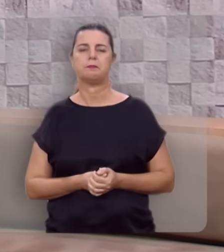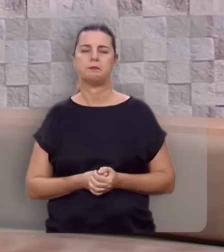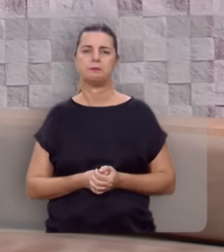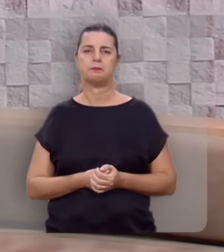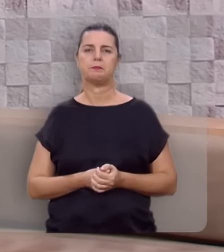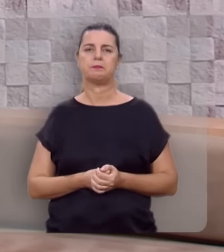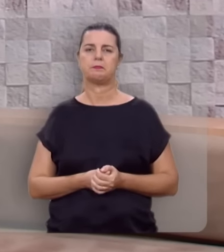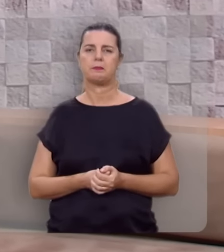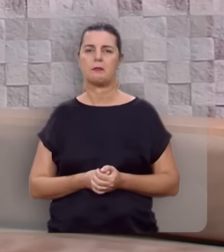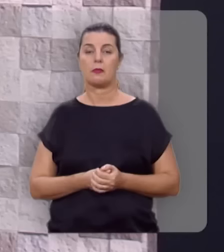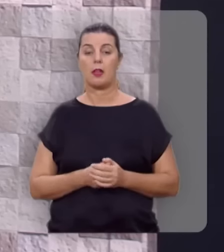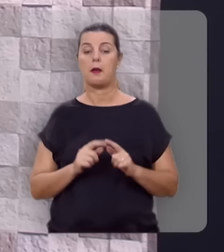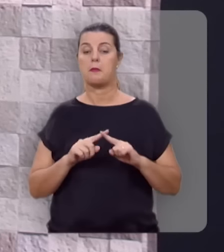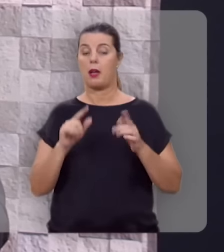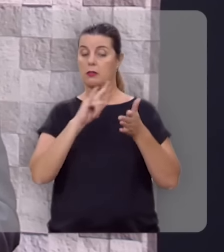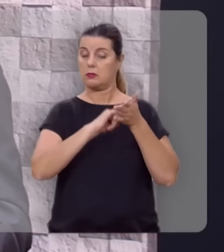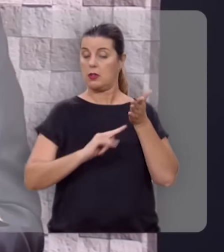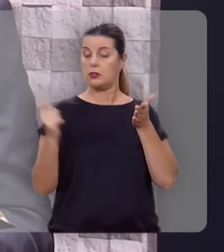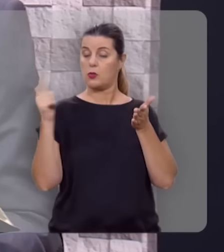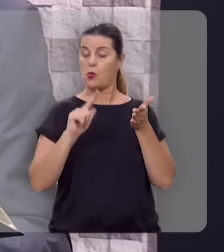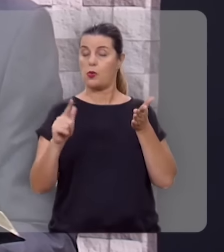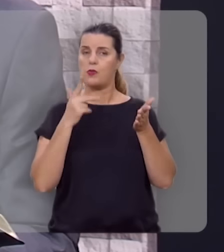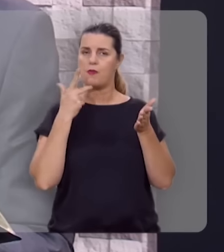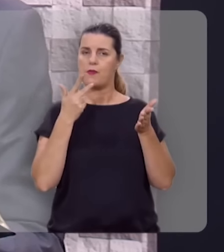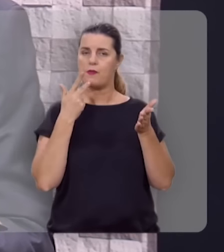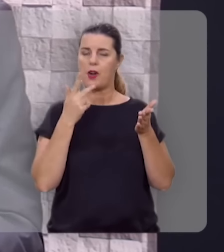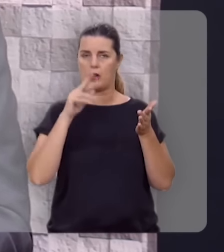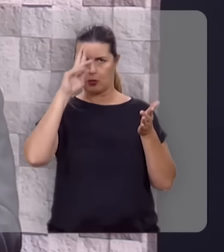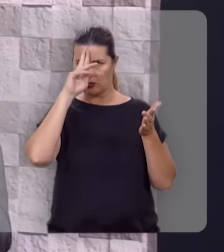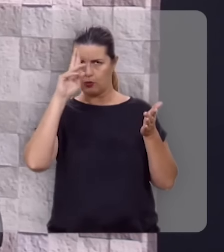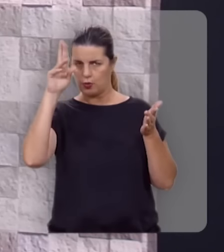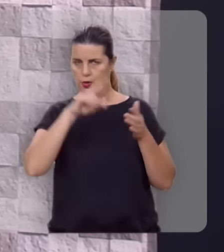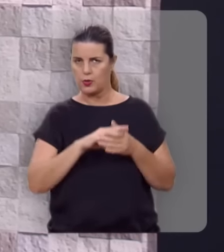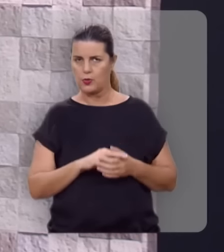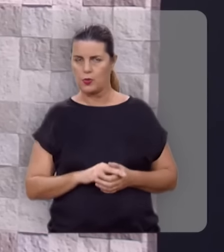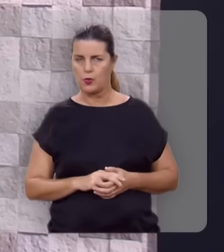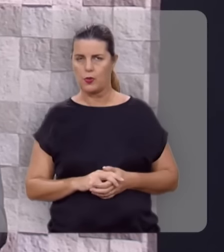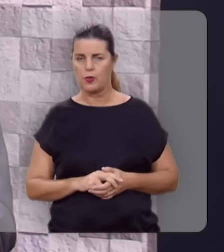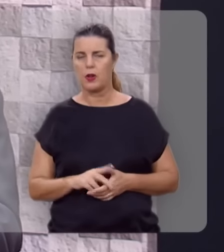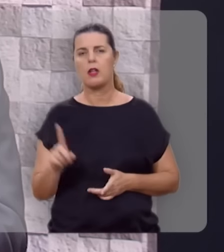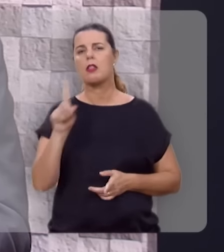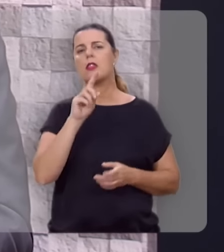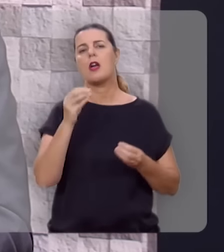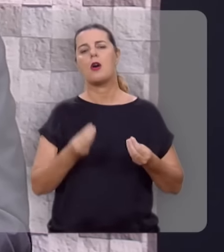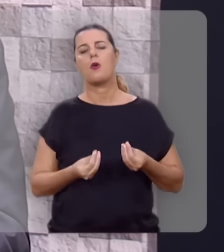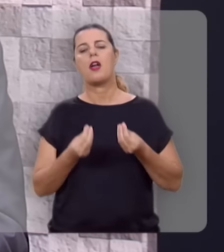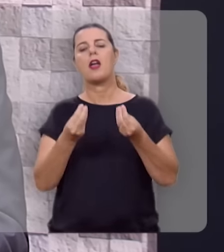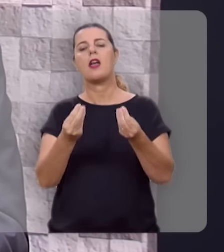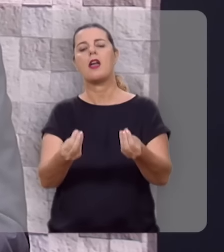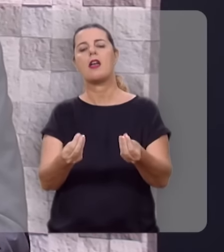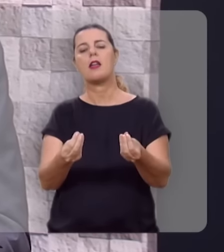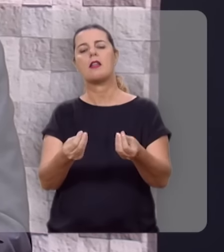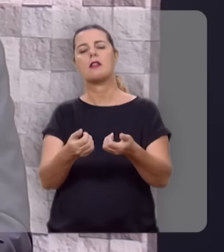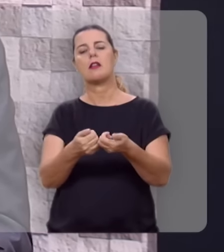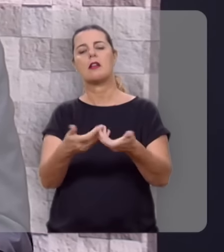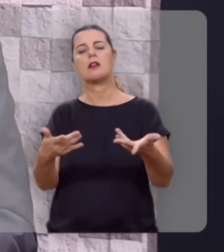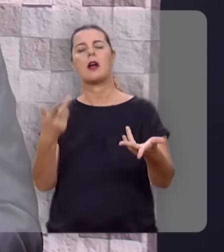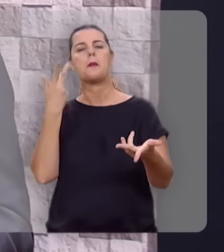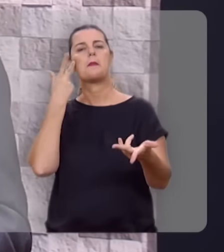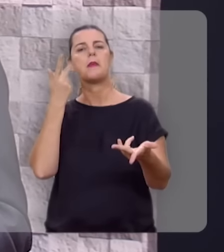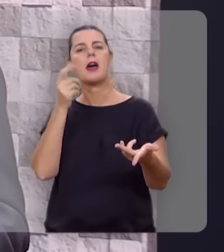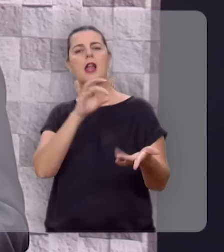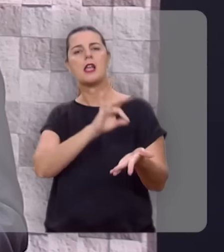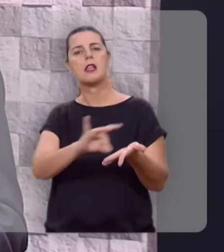de receber. Mas esse texto prossegue e diz que o Senhor não entrega à discrição dos